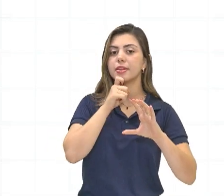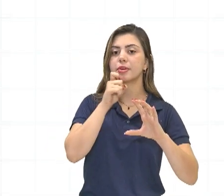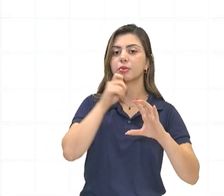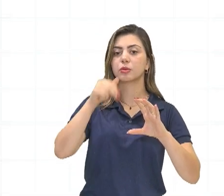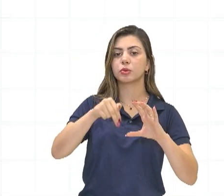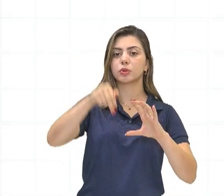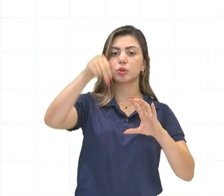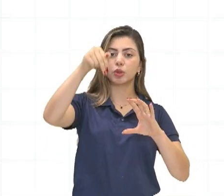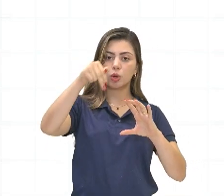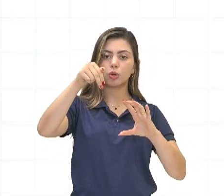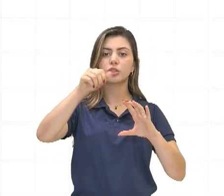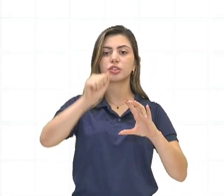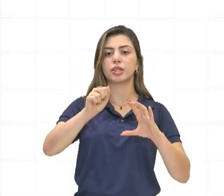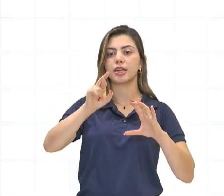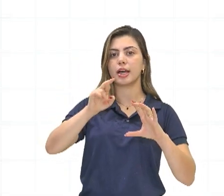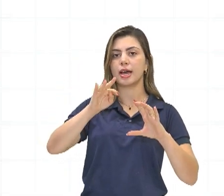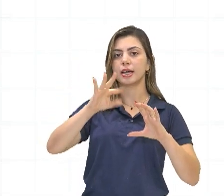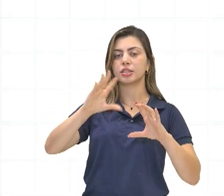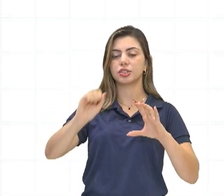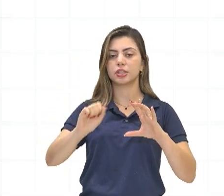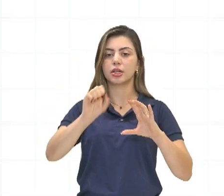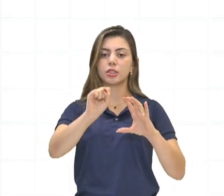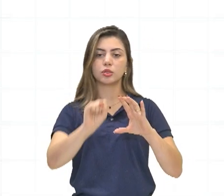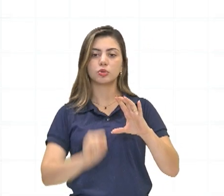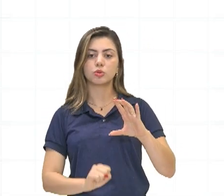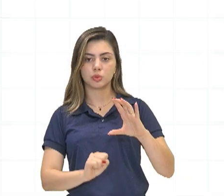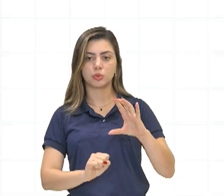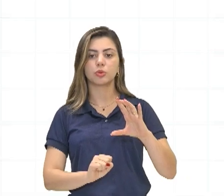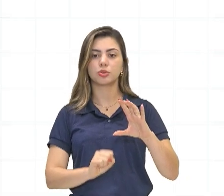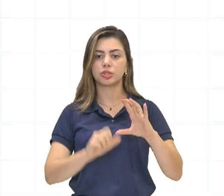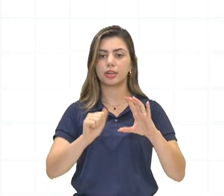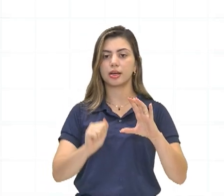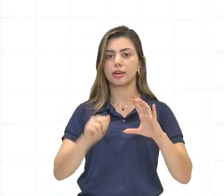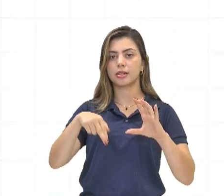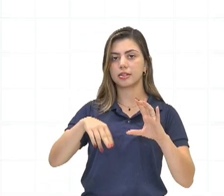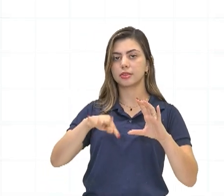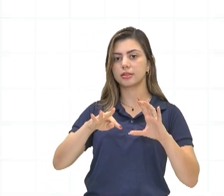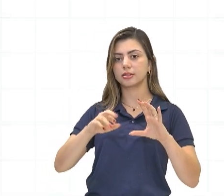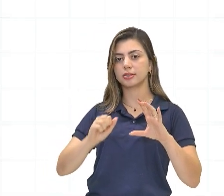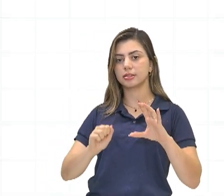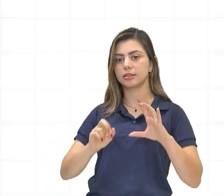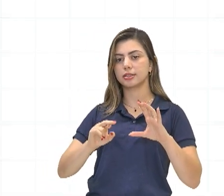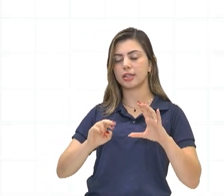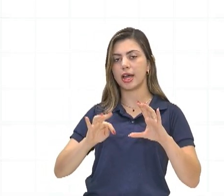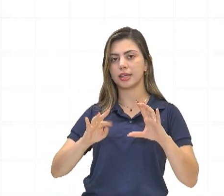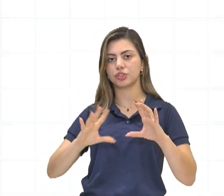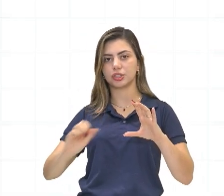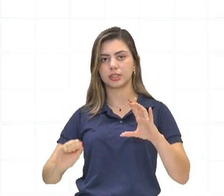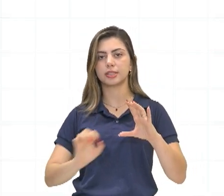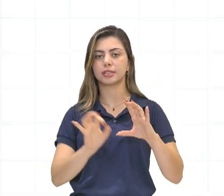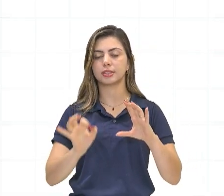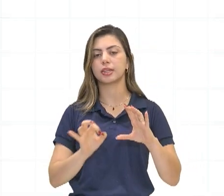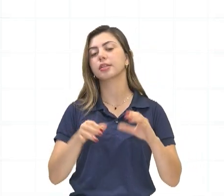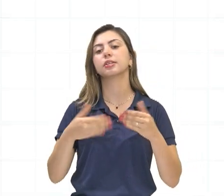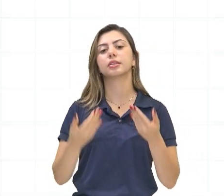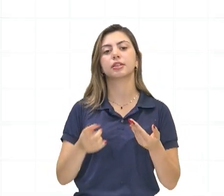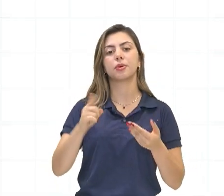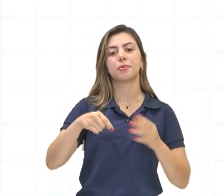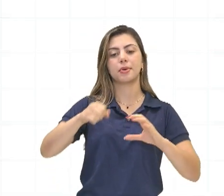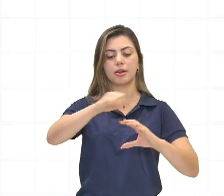zona polar ártica e ao sul é a zona polar antártica, né? Também chamadas de